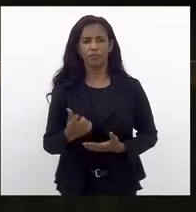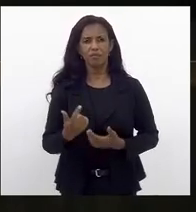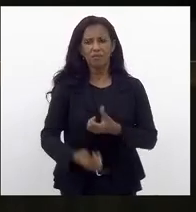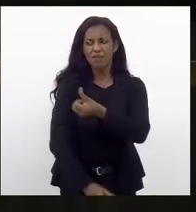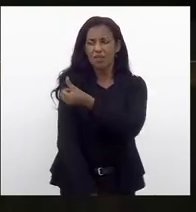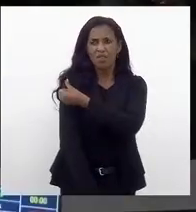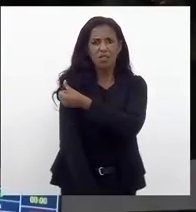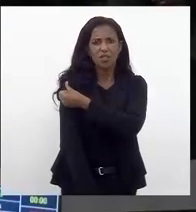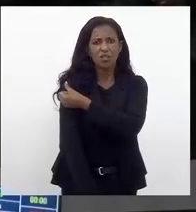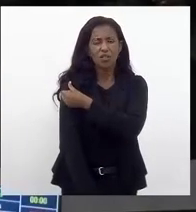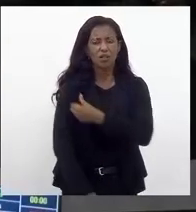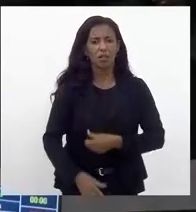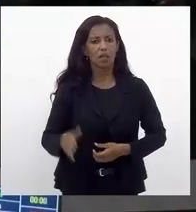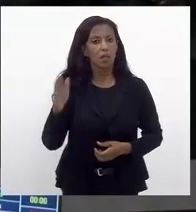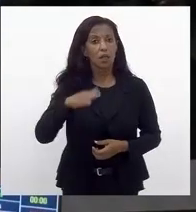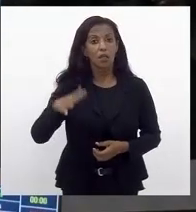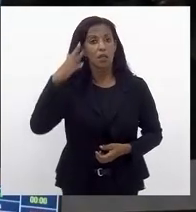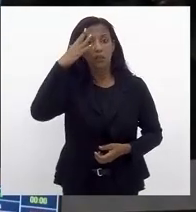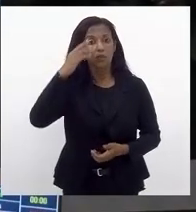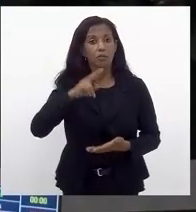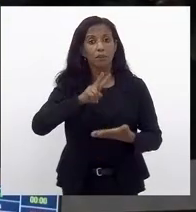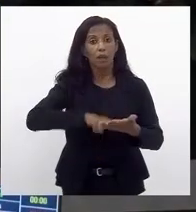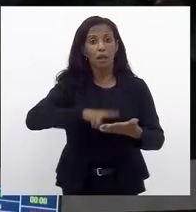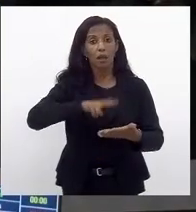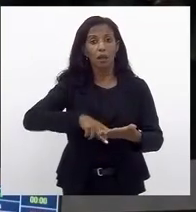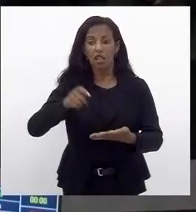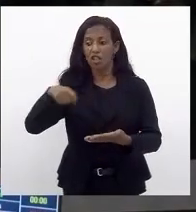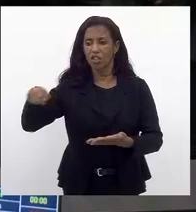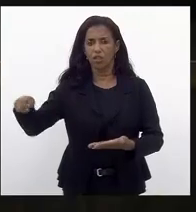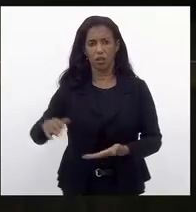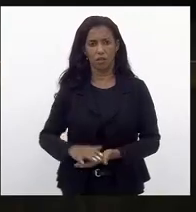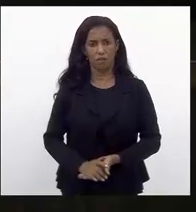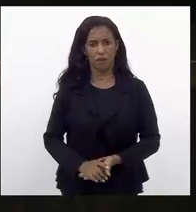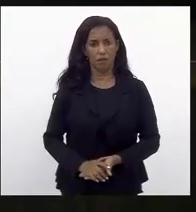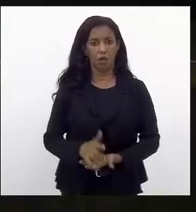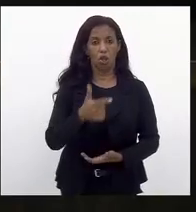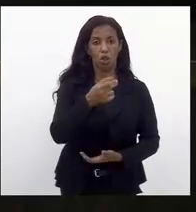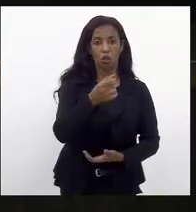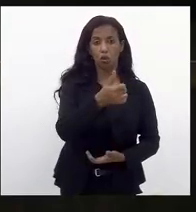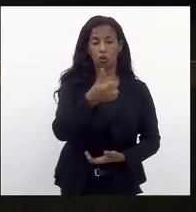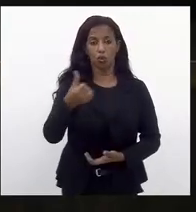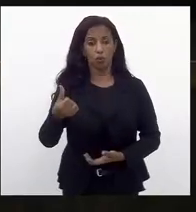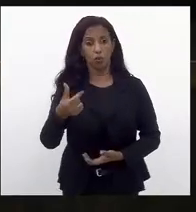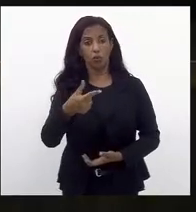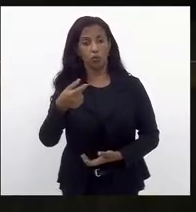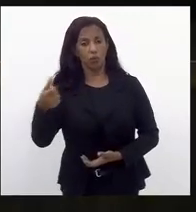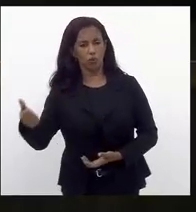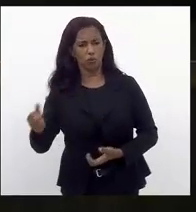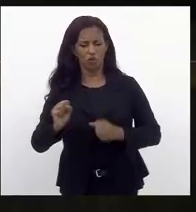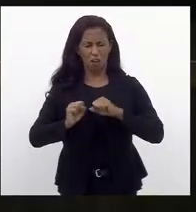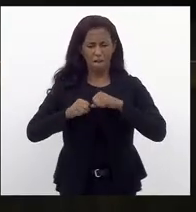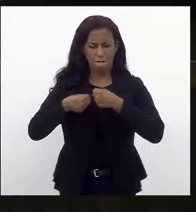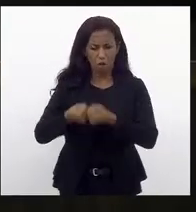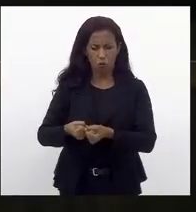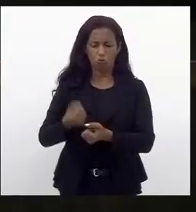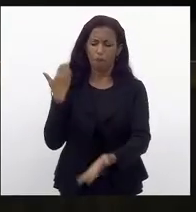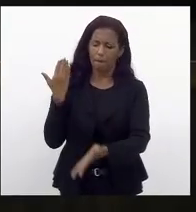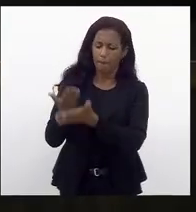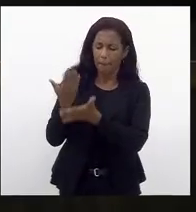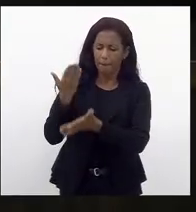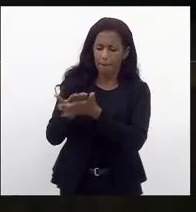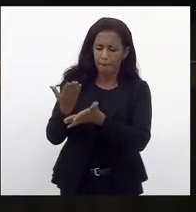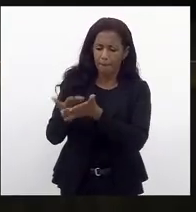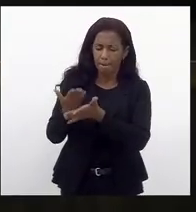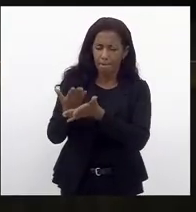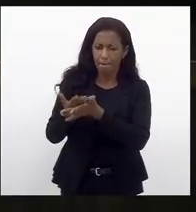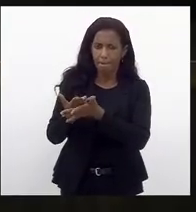sexta sétima série crianças que não sabiam ler e escrever fizemos 2002 1.002 aula de reforço a